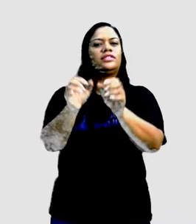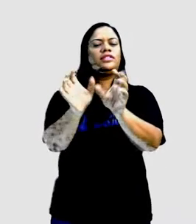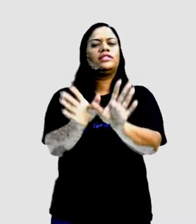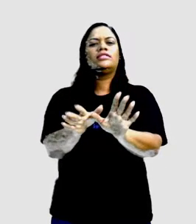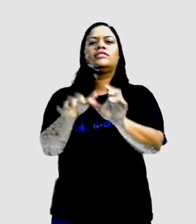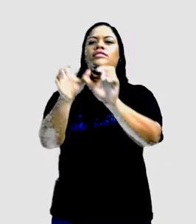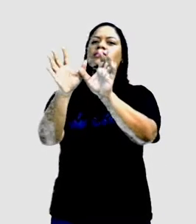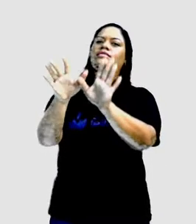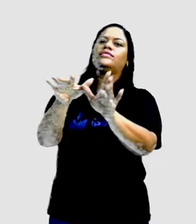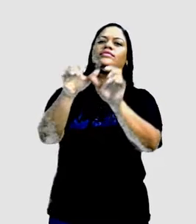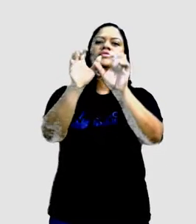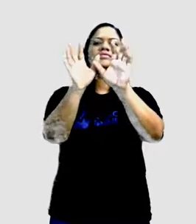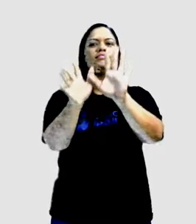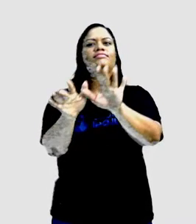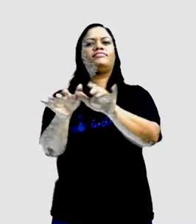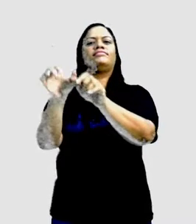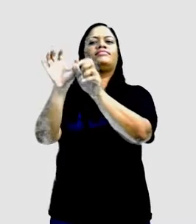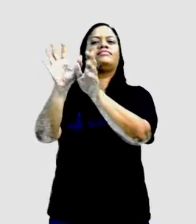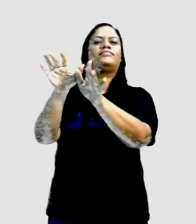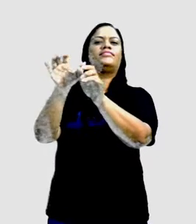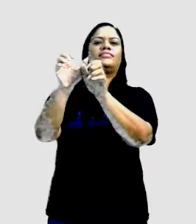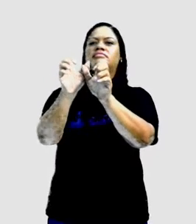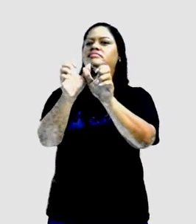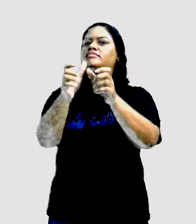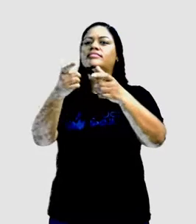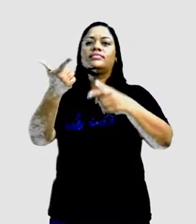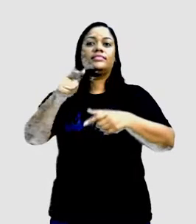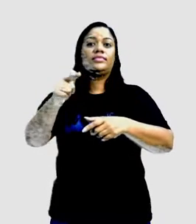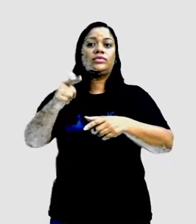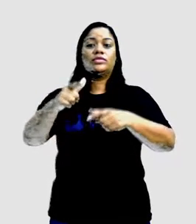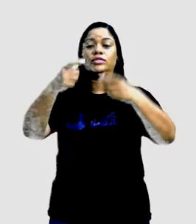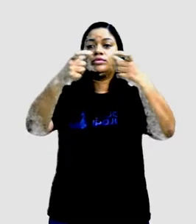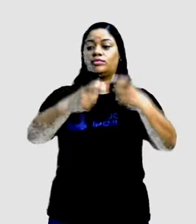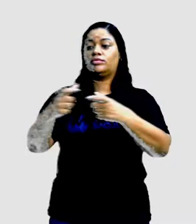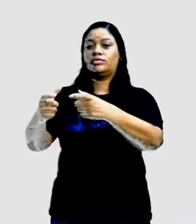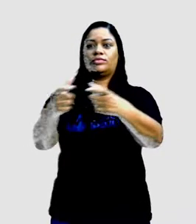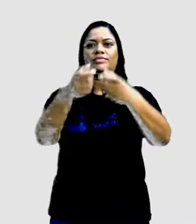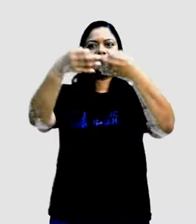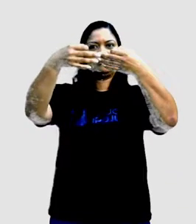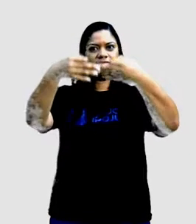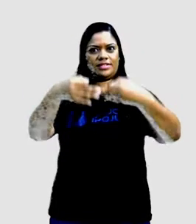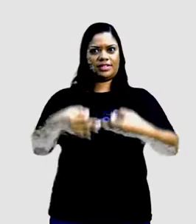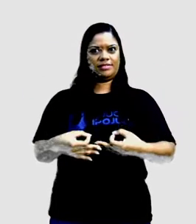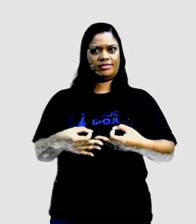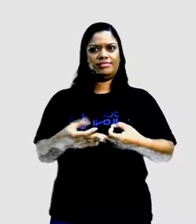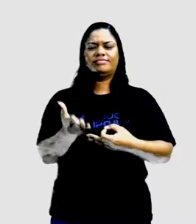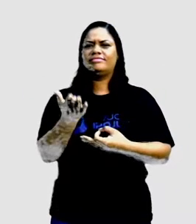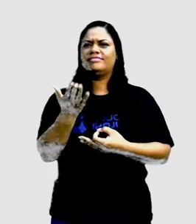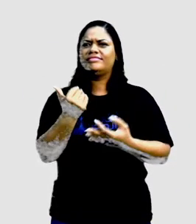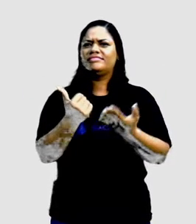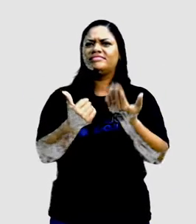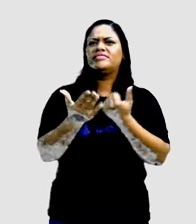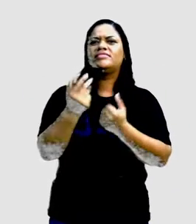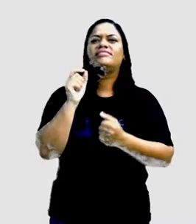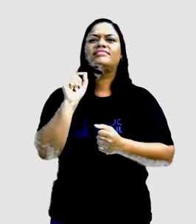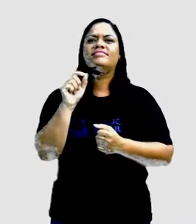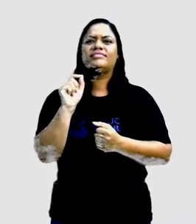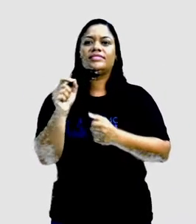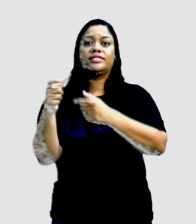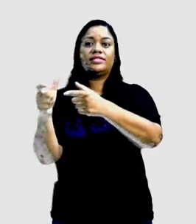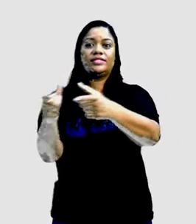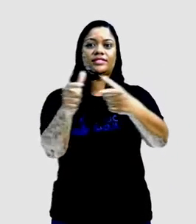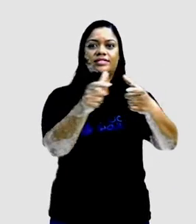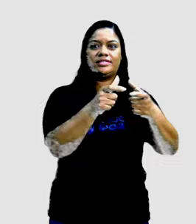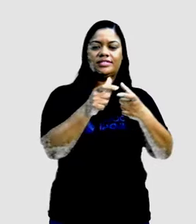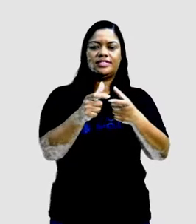voo como de um alçapão. Eles não têm pouso nem porto, alimentam-se um instante em cada par